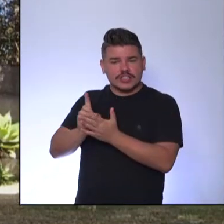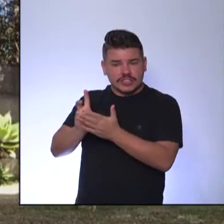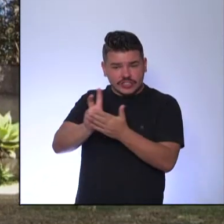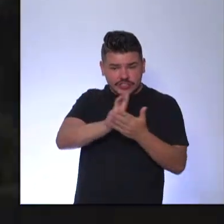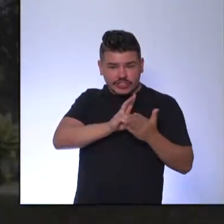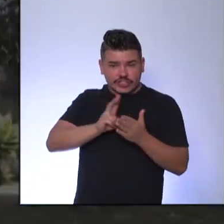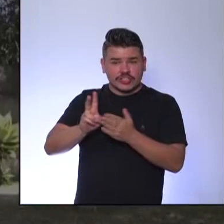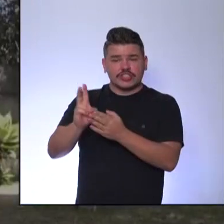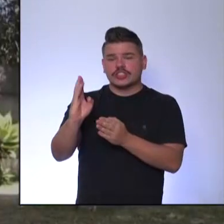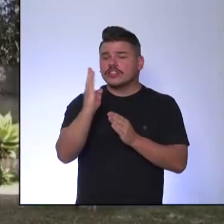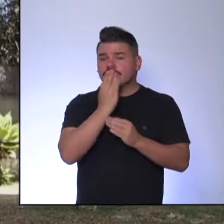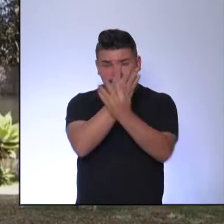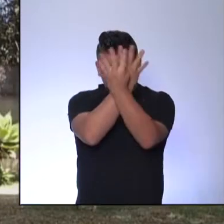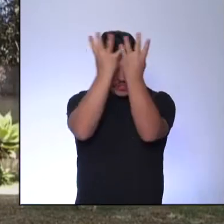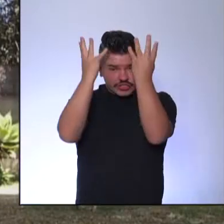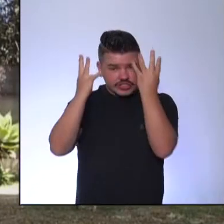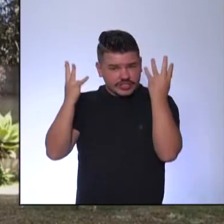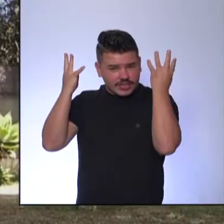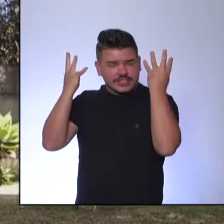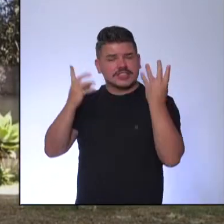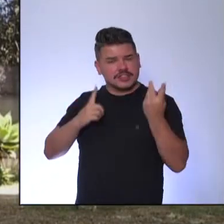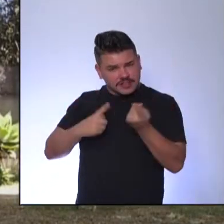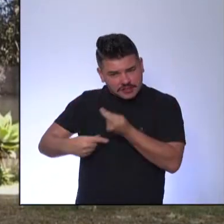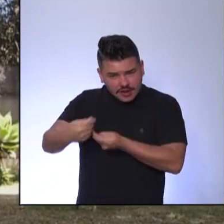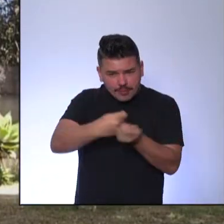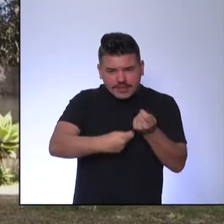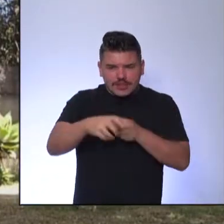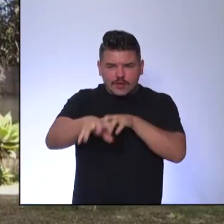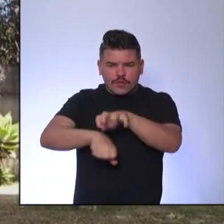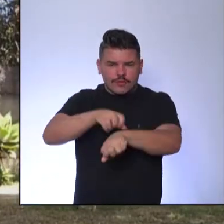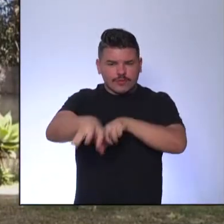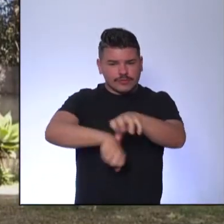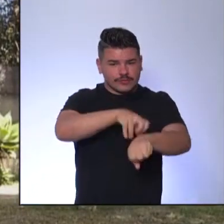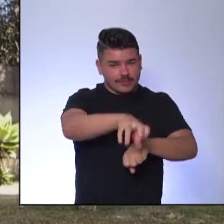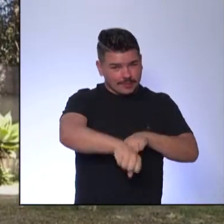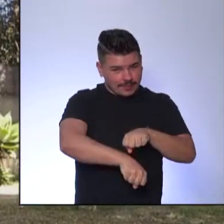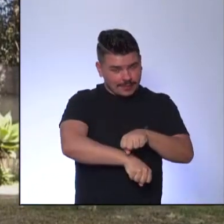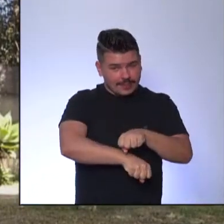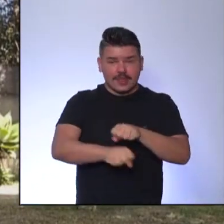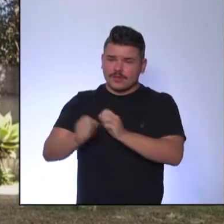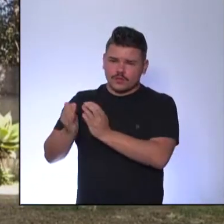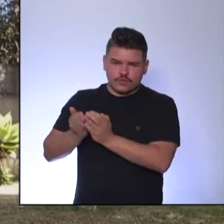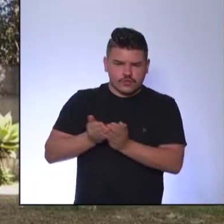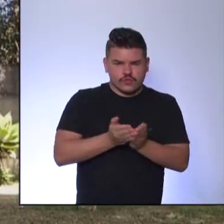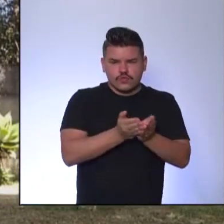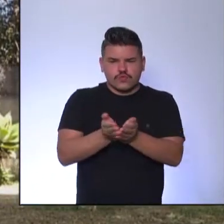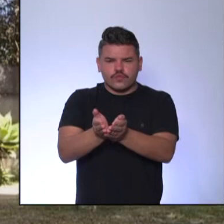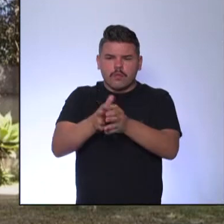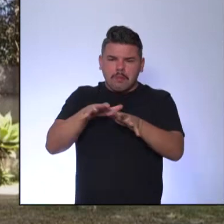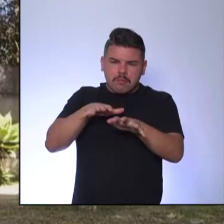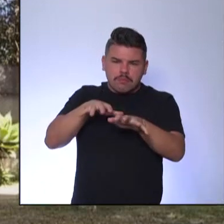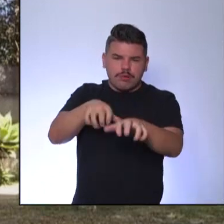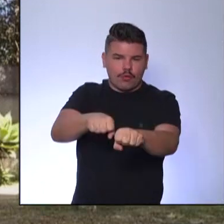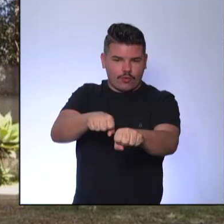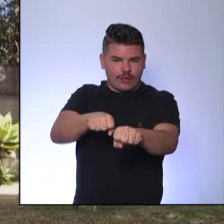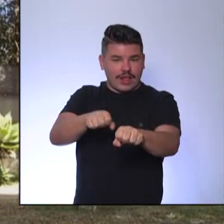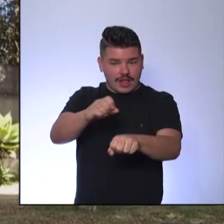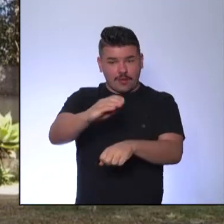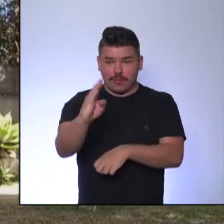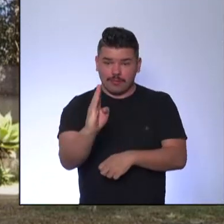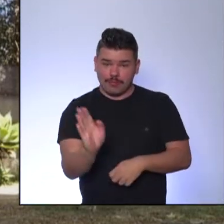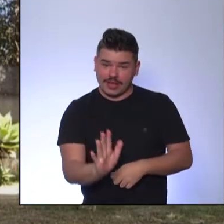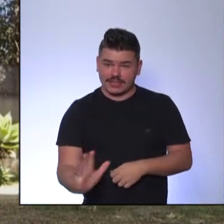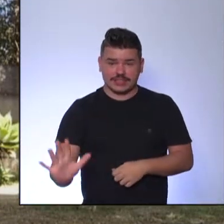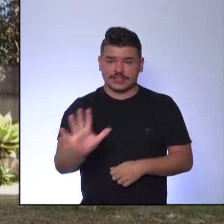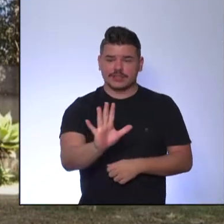econômico. Agora, ao longo desse processo de ocupação e exploração do território, o Brasil passou